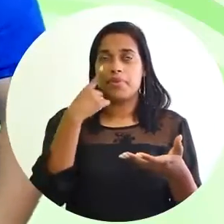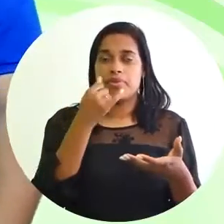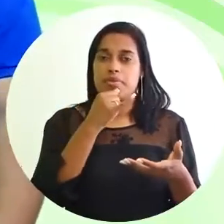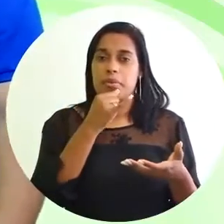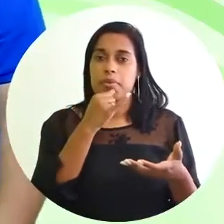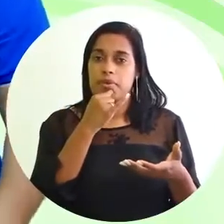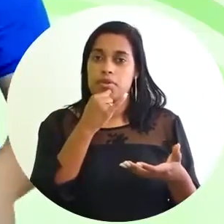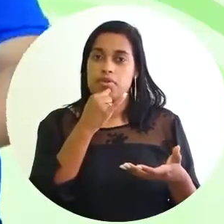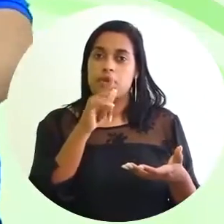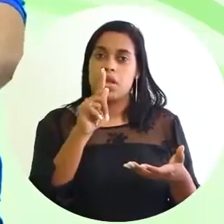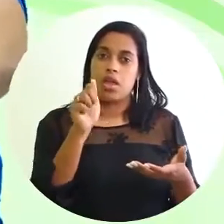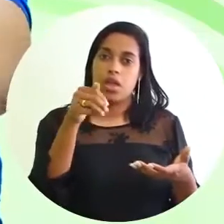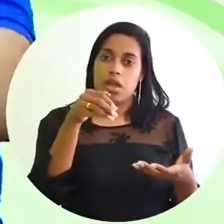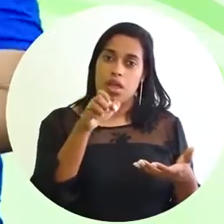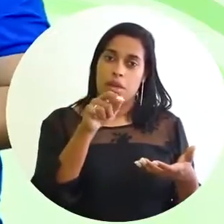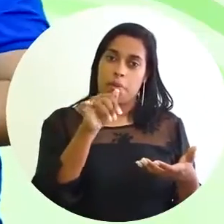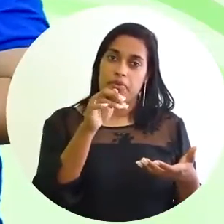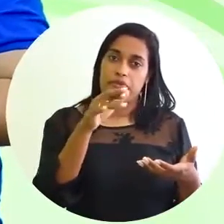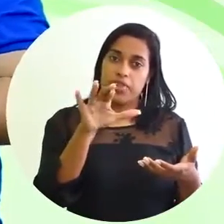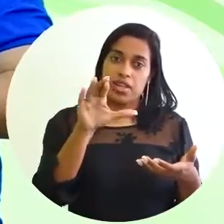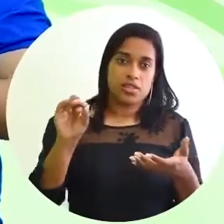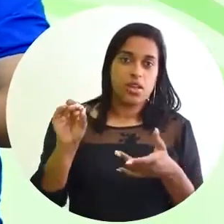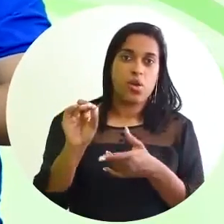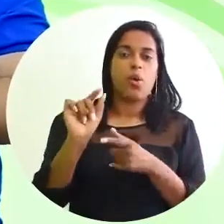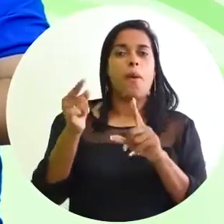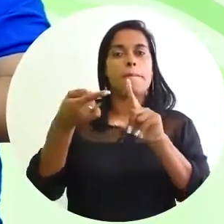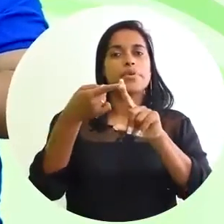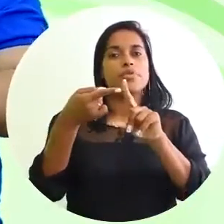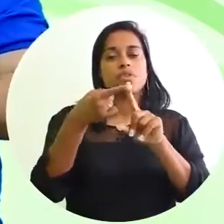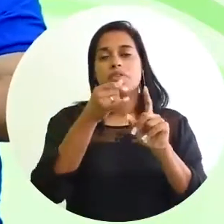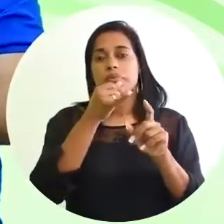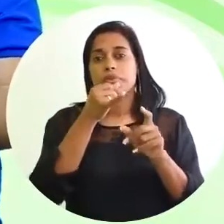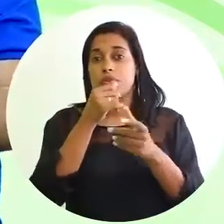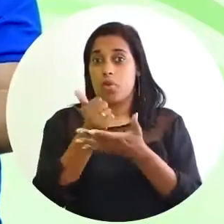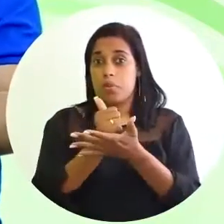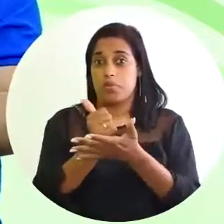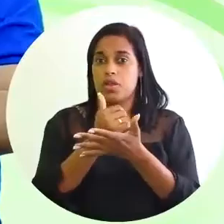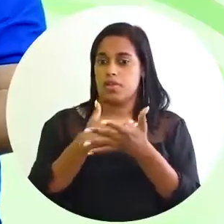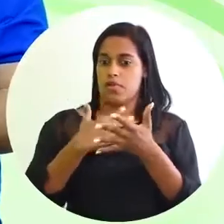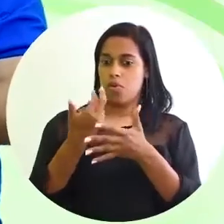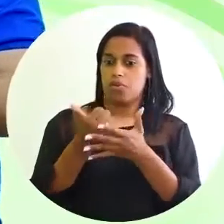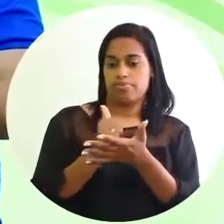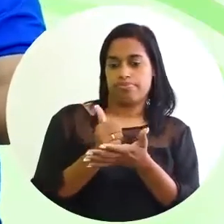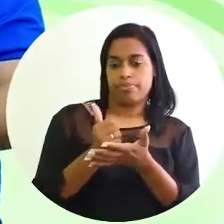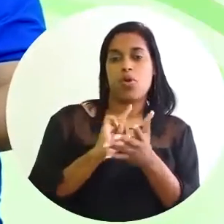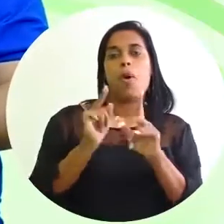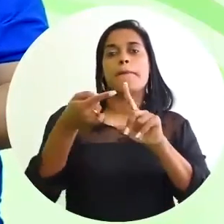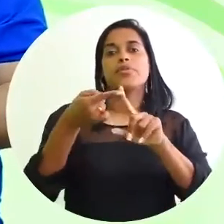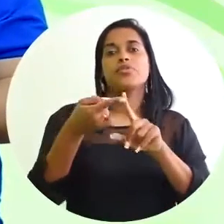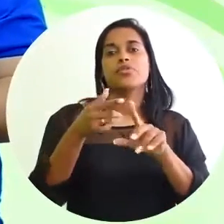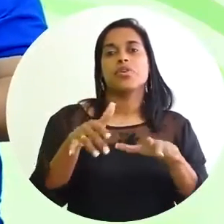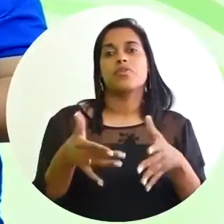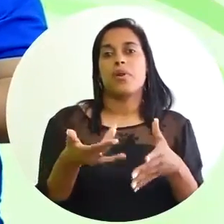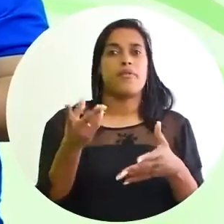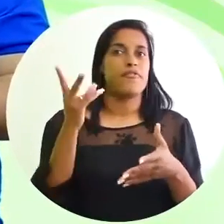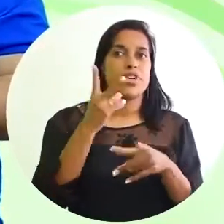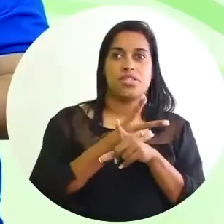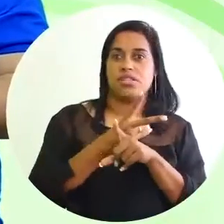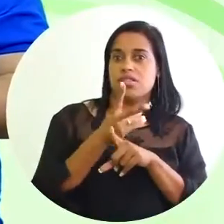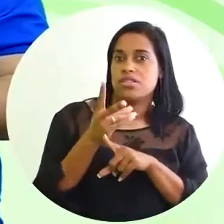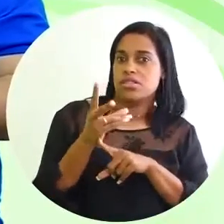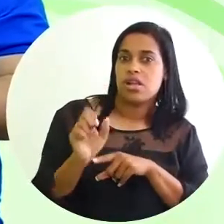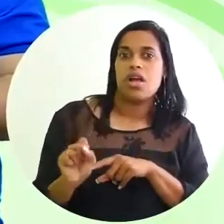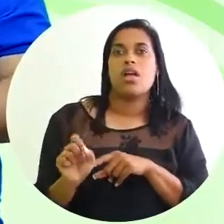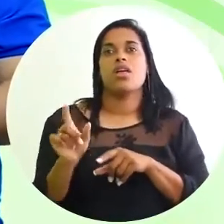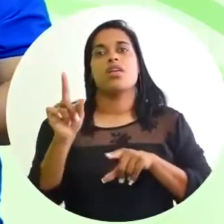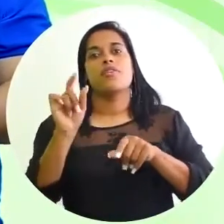pensar, por exemplo, que a gamificação ela tem objetivos. Quando a gente joga um jogo, ele tem objetivos. Qual seria o objetivo? Pode ser vencer, pode